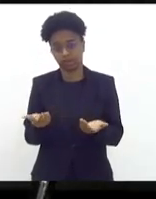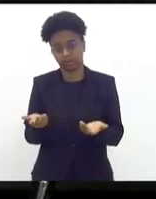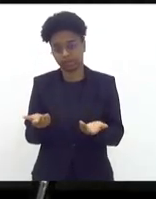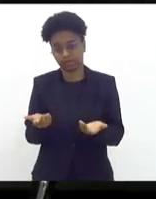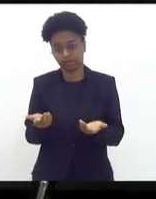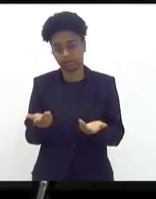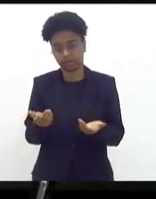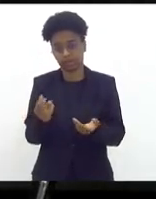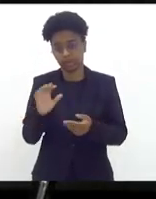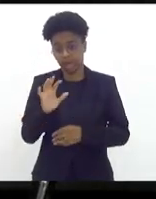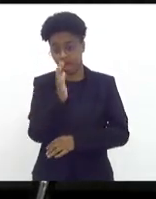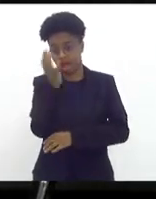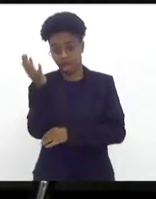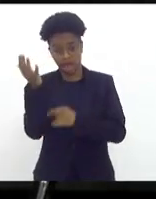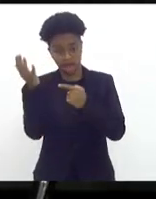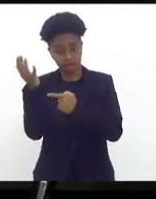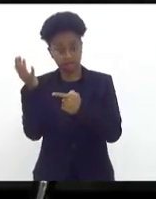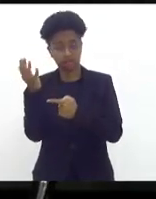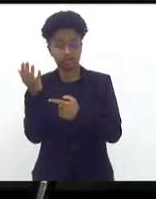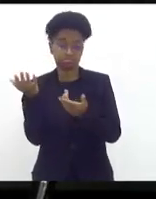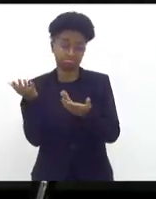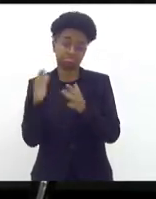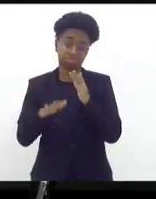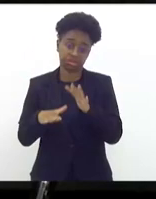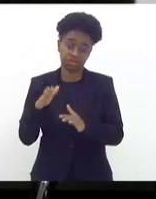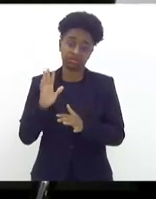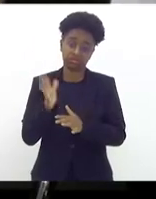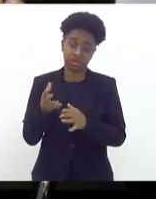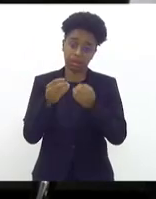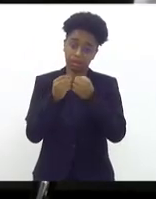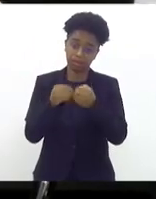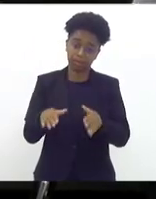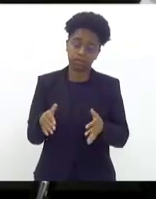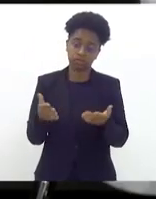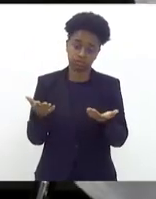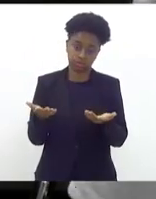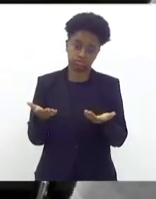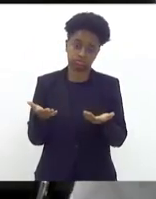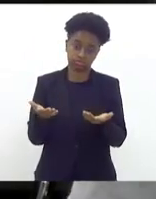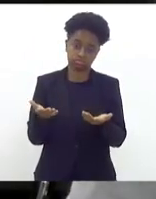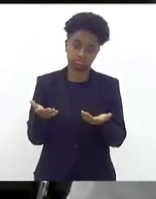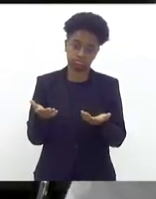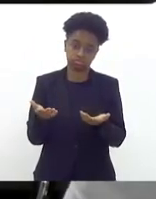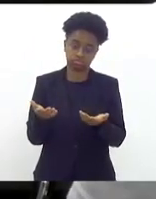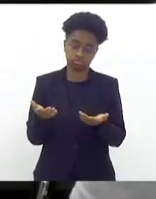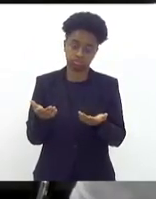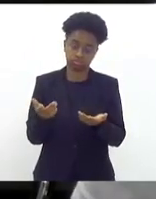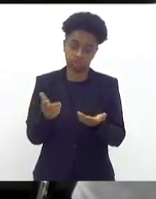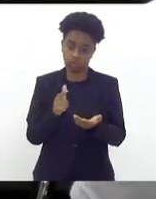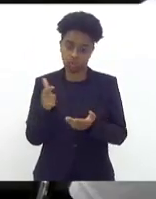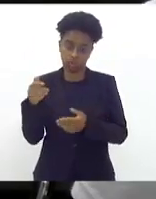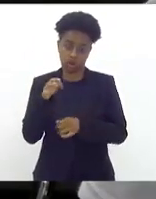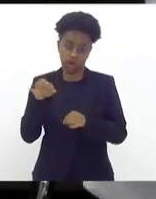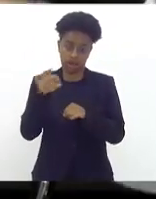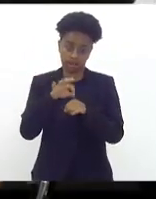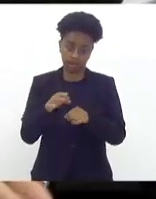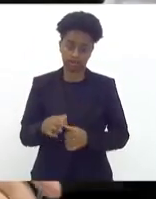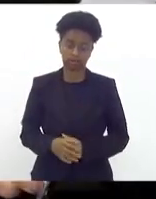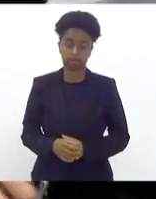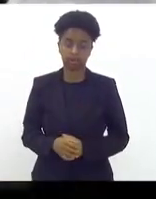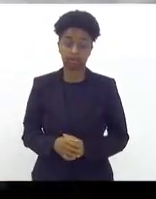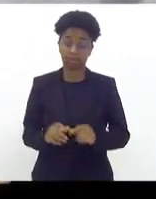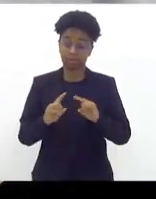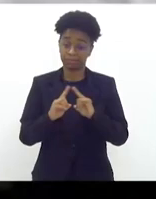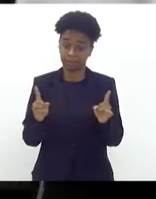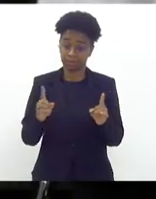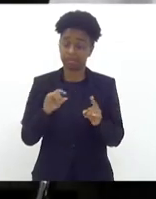a espatóide em si possa já estar causando esse prejuízo às abelhas melíferas. Mas